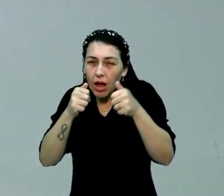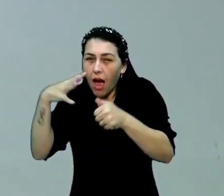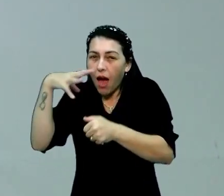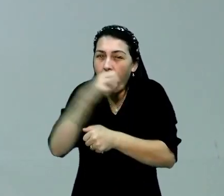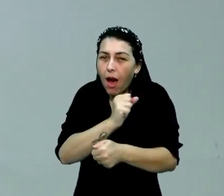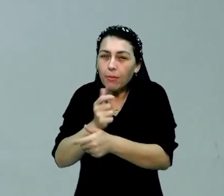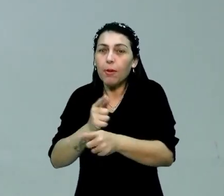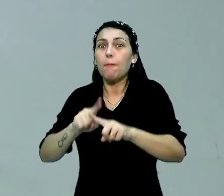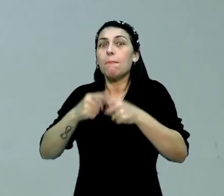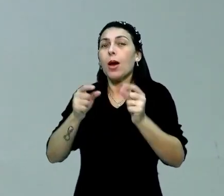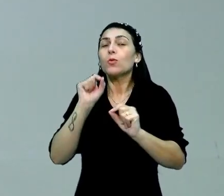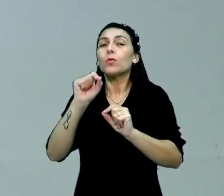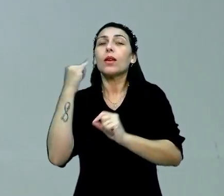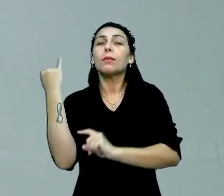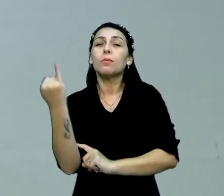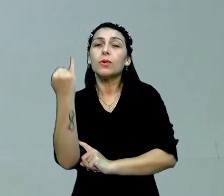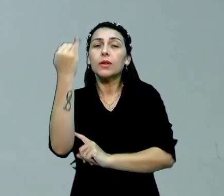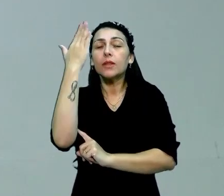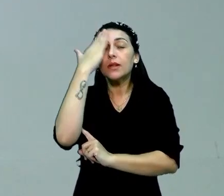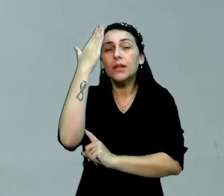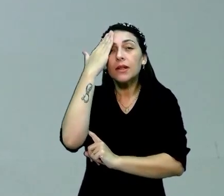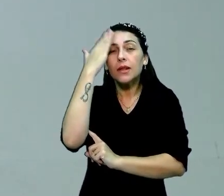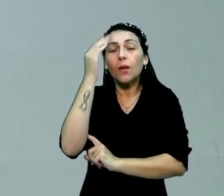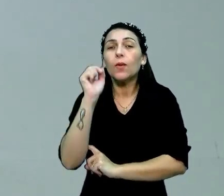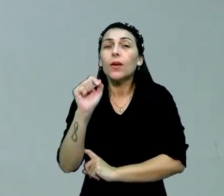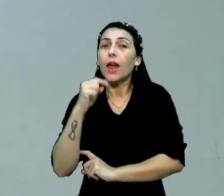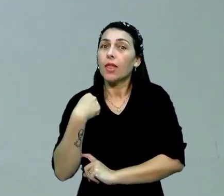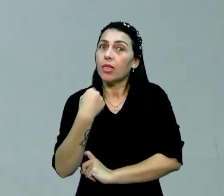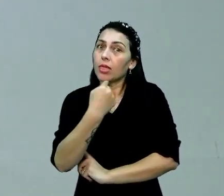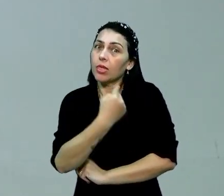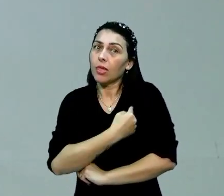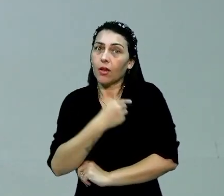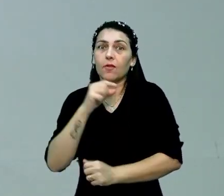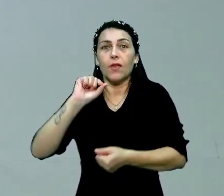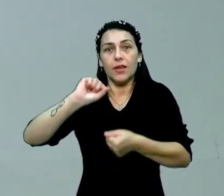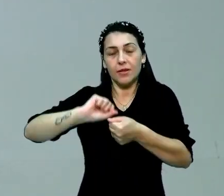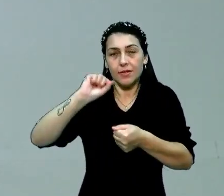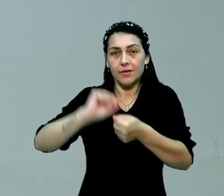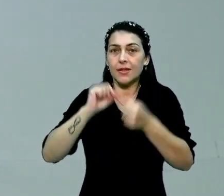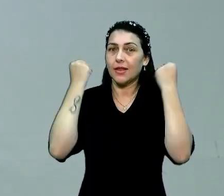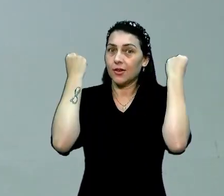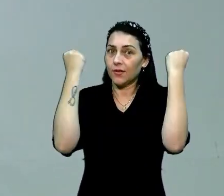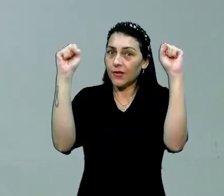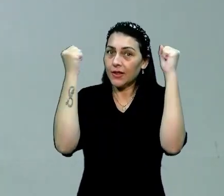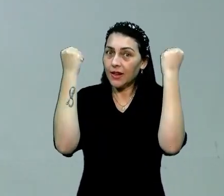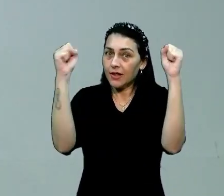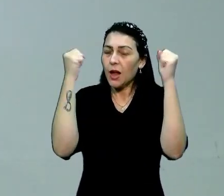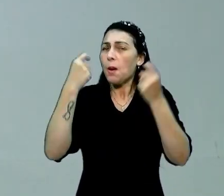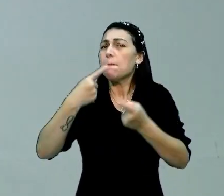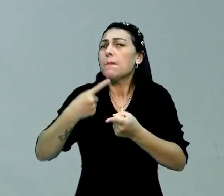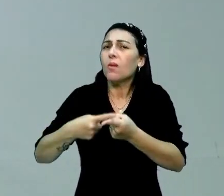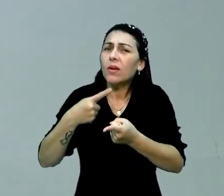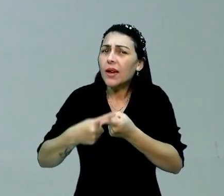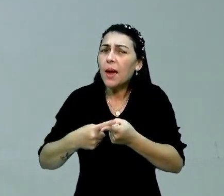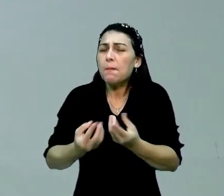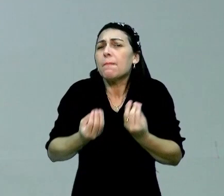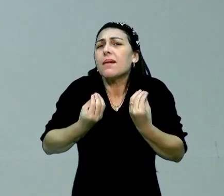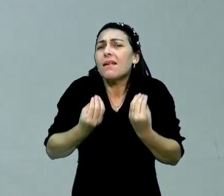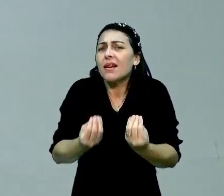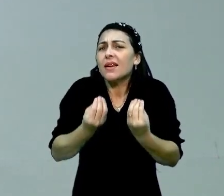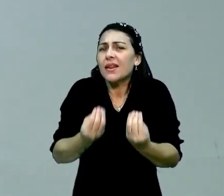leão, mas aqui o que é importante entender é que nós realizávamos atividade física. Por quê? Para